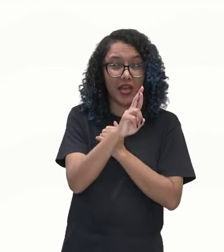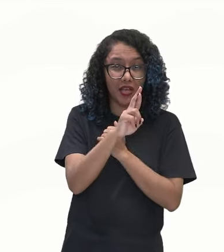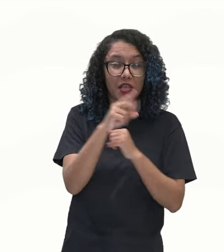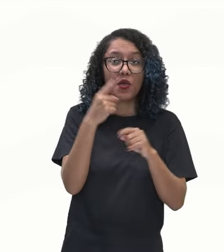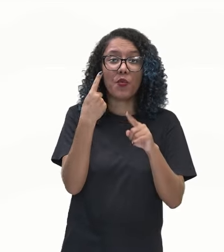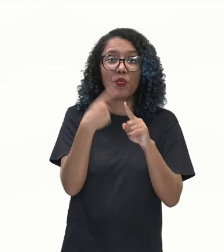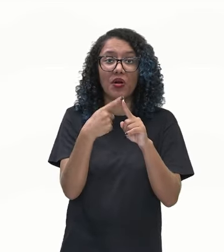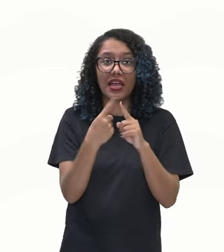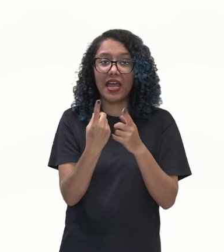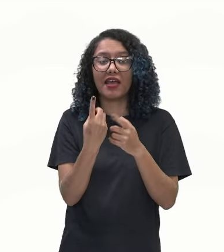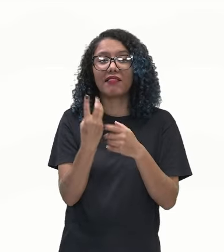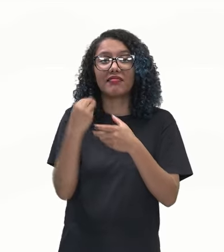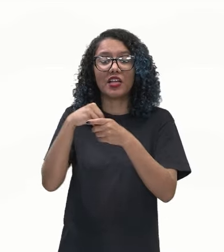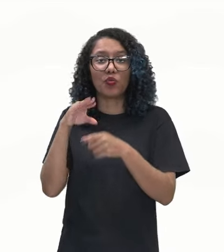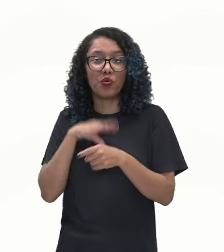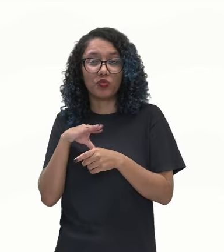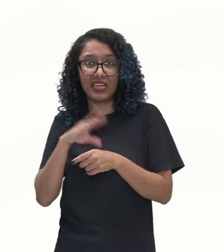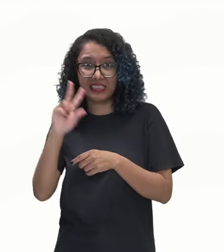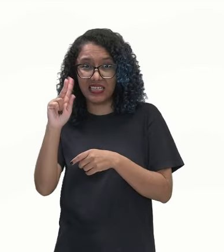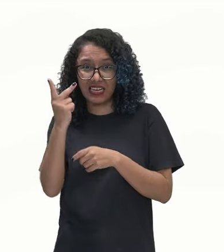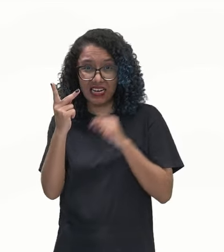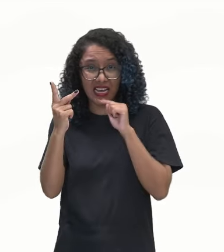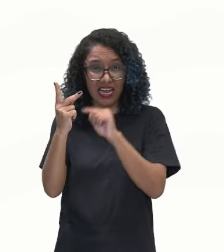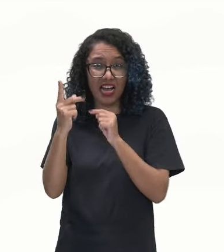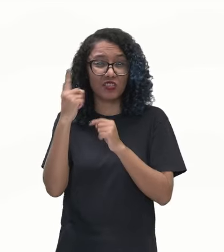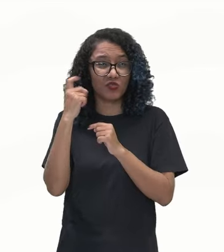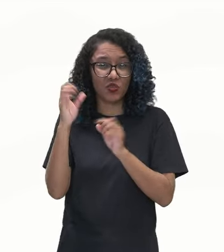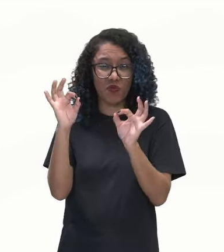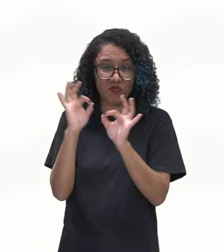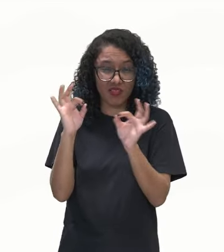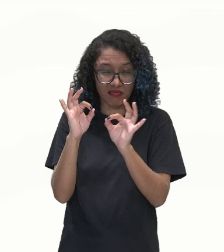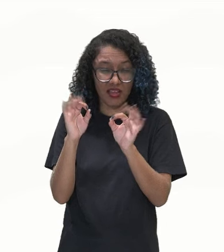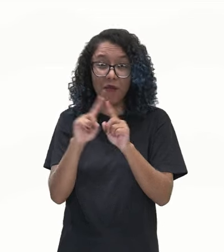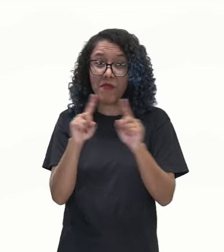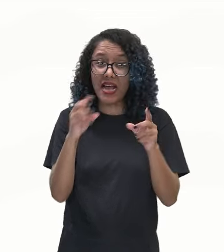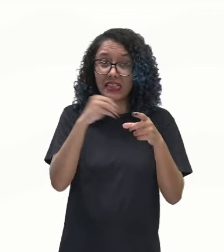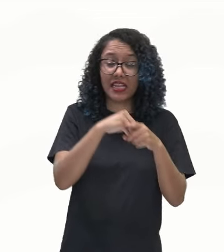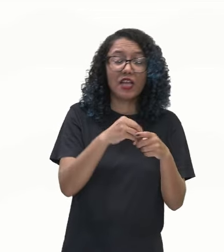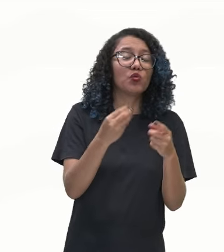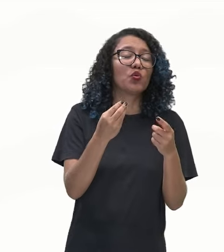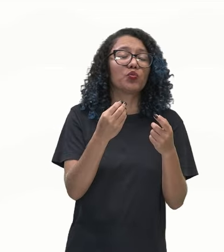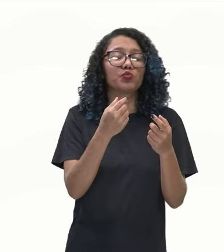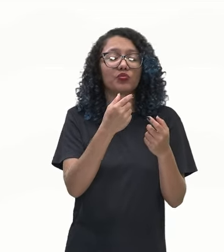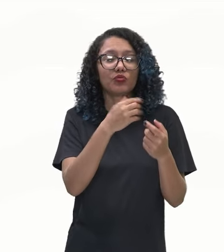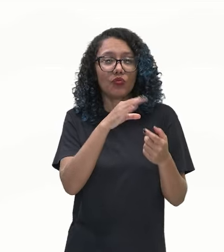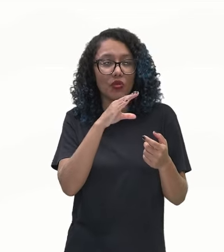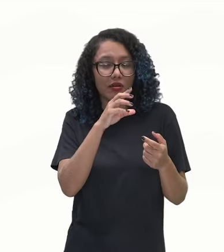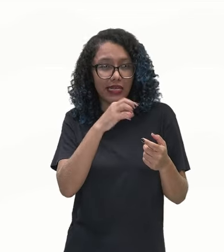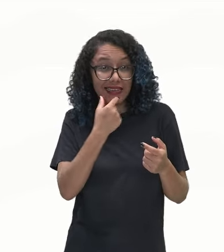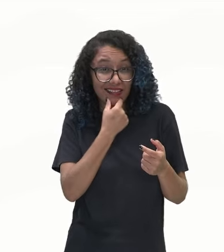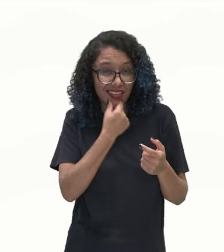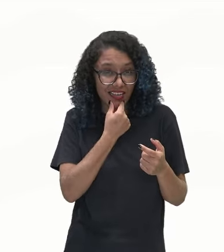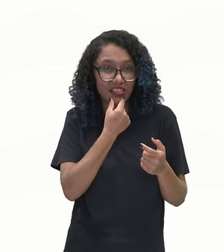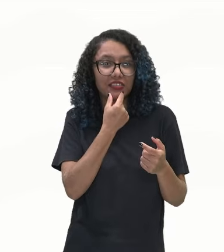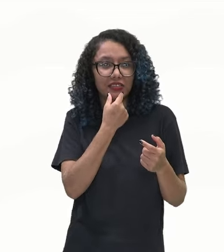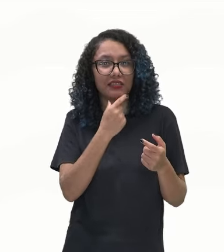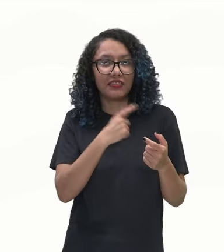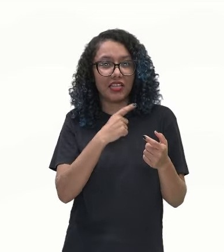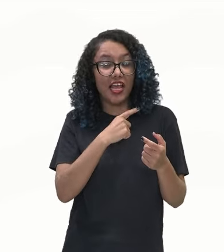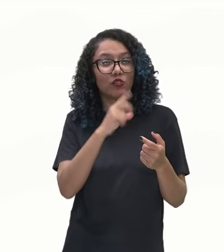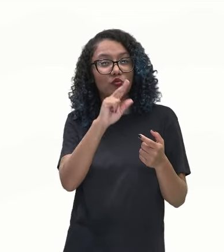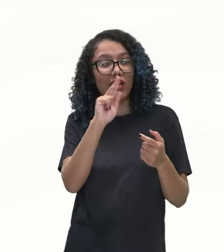tem. Então, ele vai ter som de R. Então, mental health, health. Então, there is growing recognition of